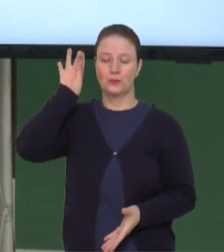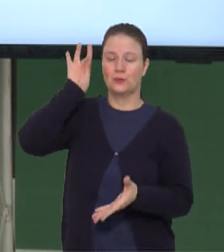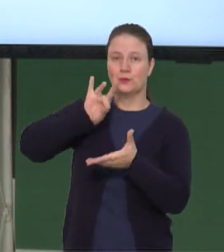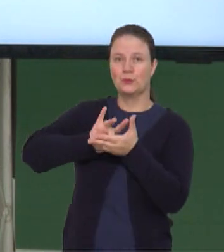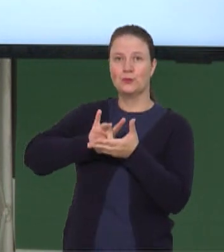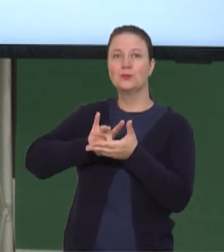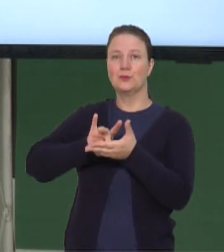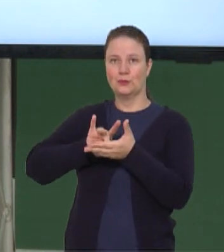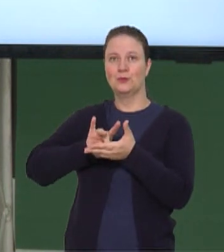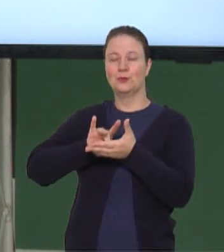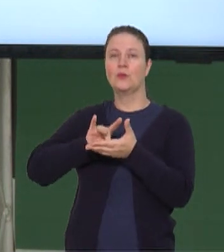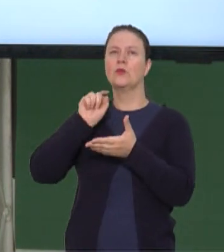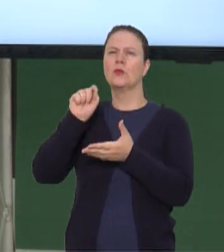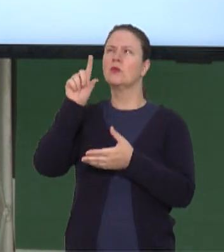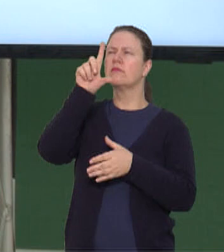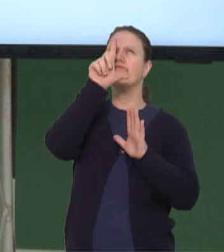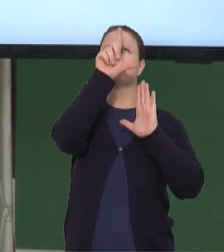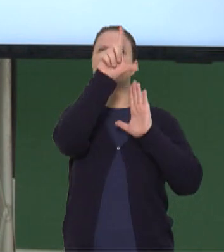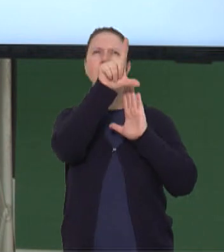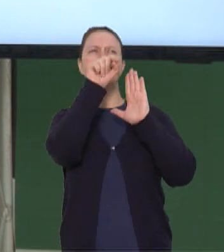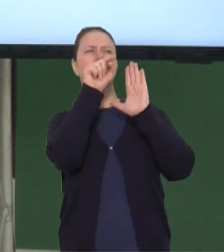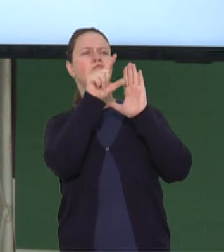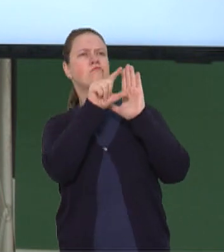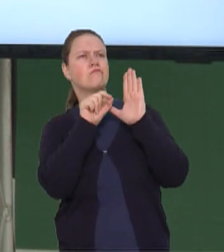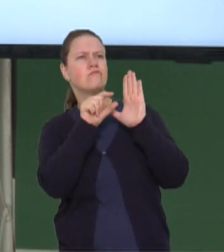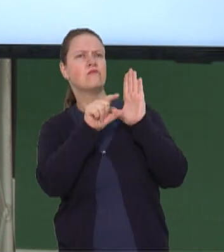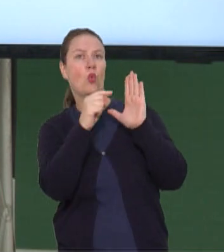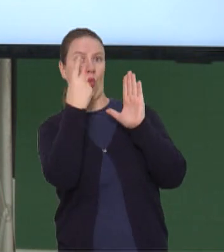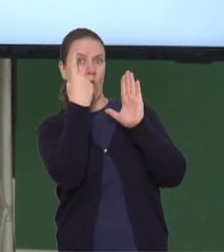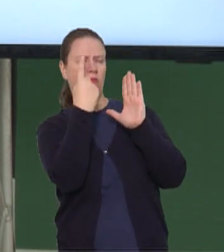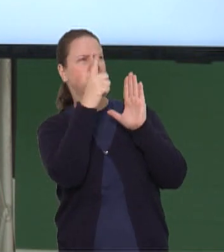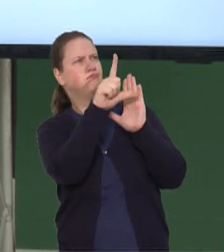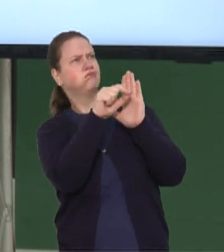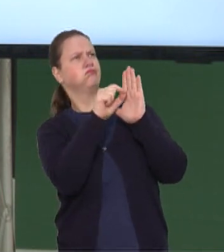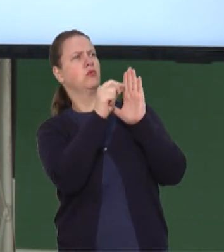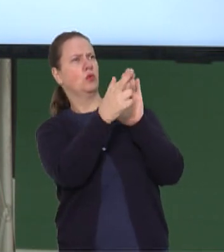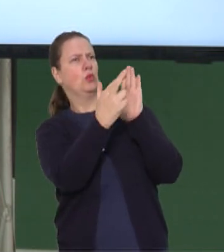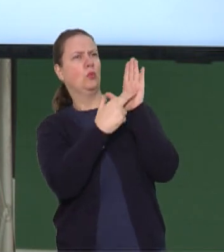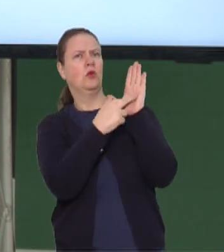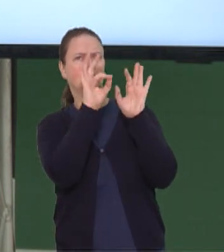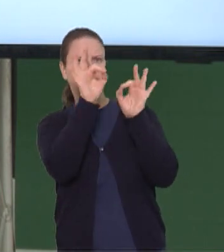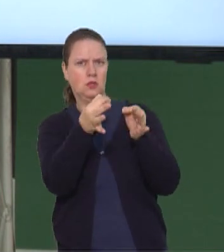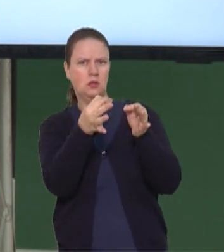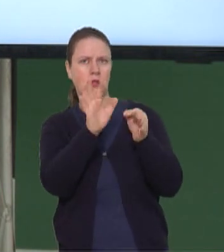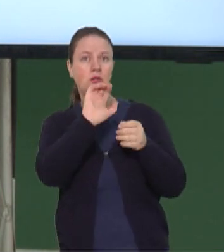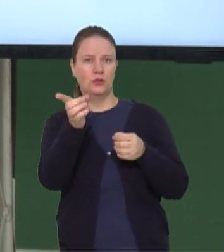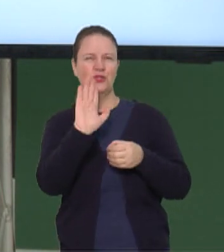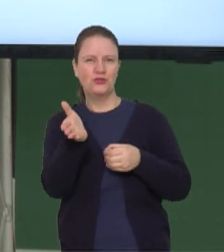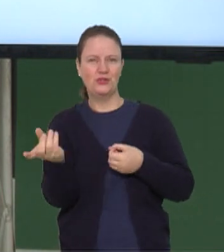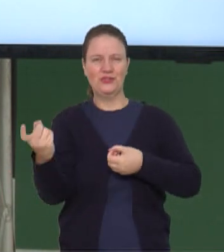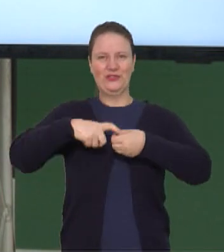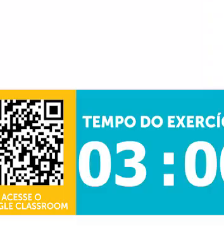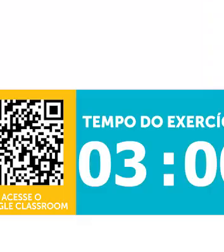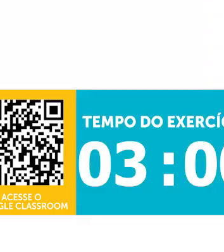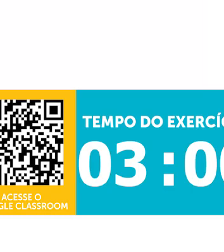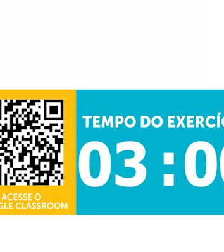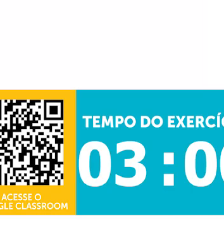afirmar. Então você vai escolher uma das 4 sentenças, ver qual é a correta e já na sequência a gente volta com a correção.